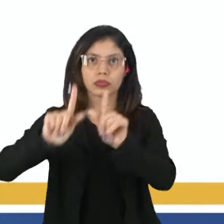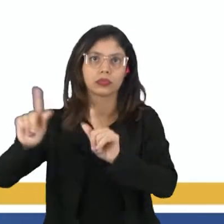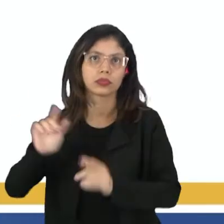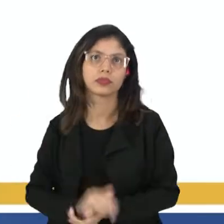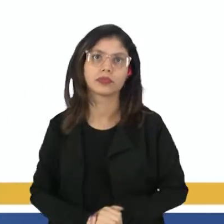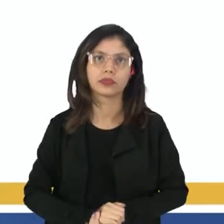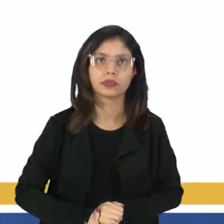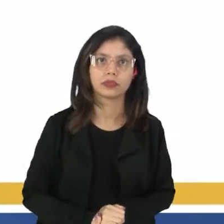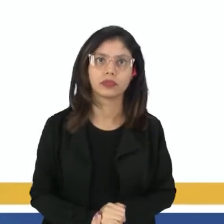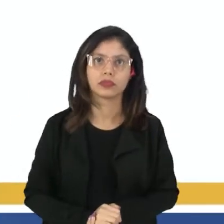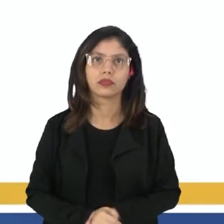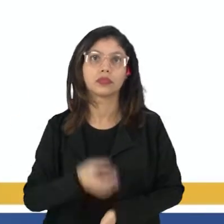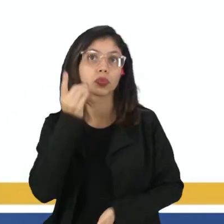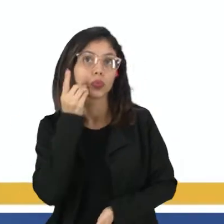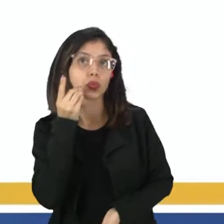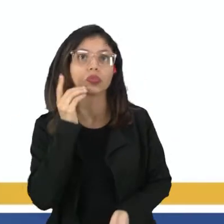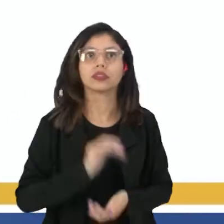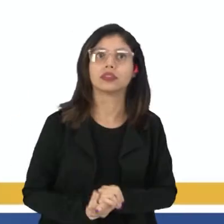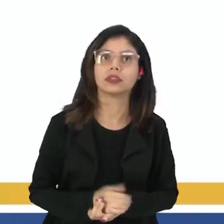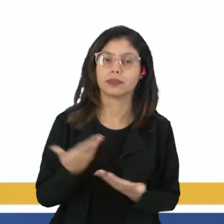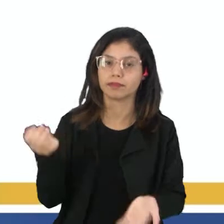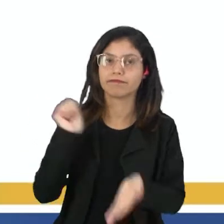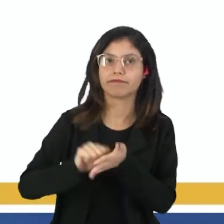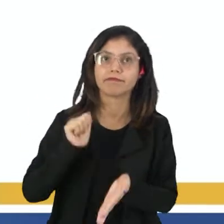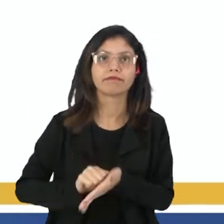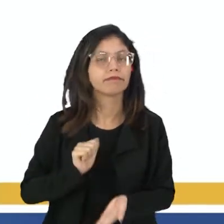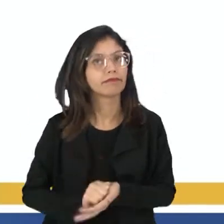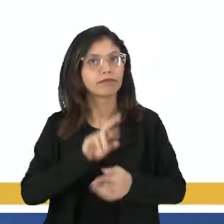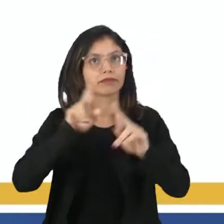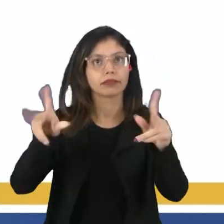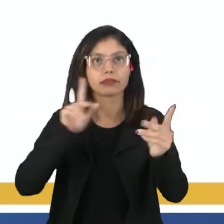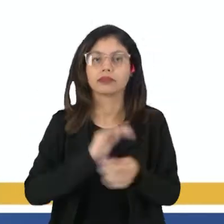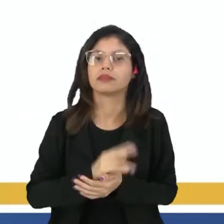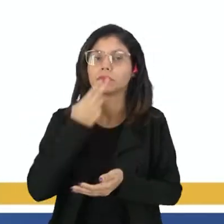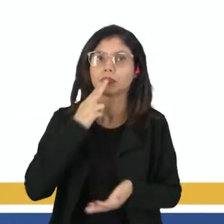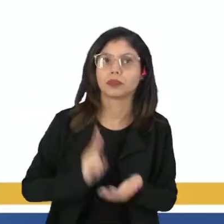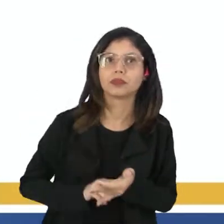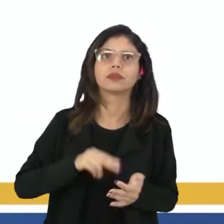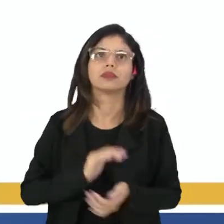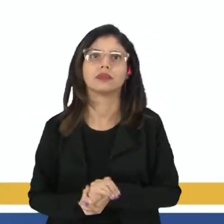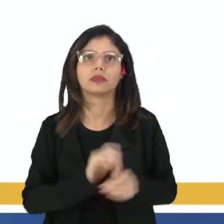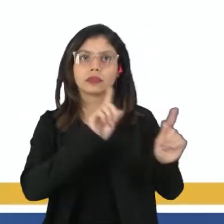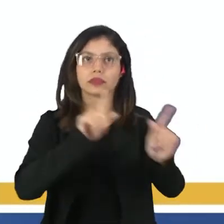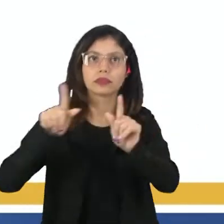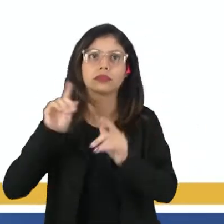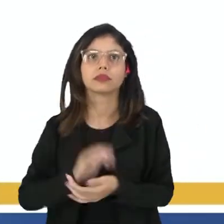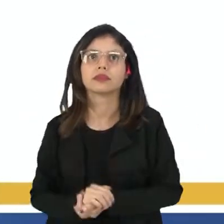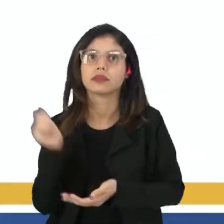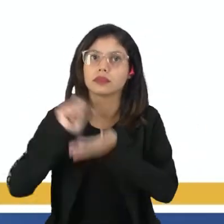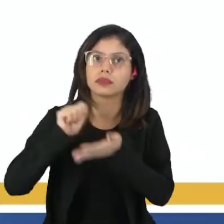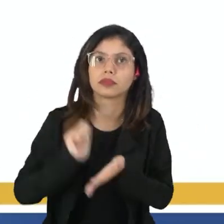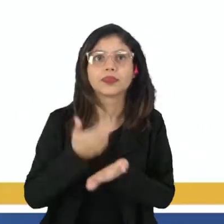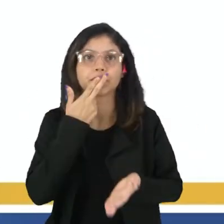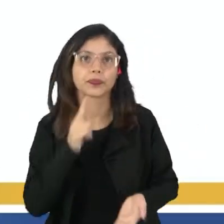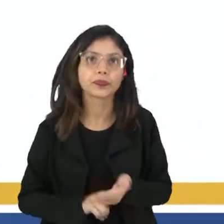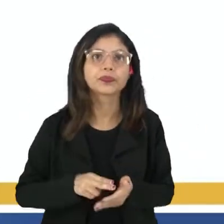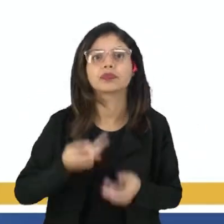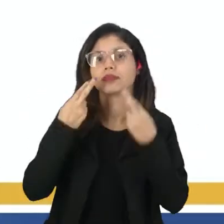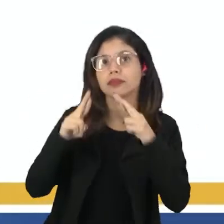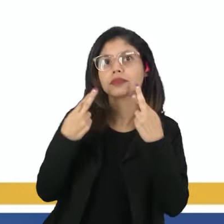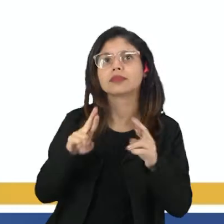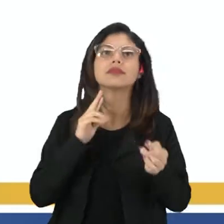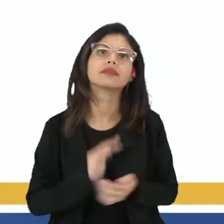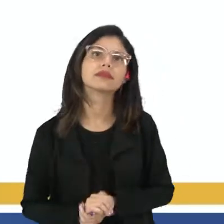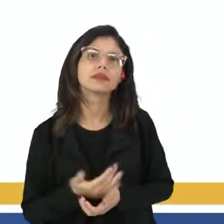claro. No dia a dia, podemos escrever diferentes tipos de carta. Na tirinha, Calvin escreve uma carta